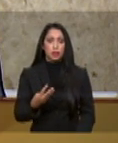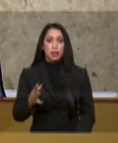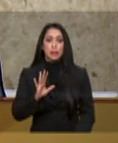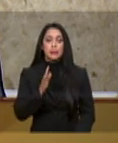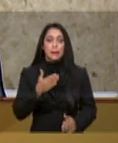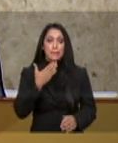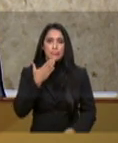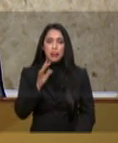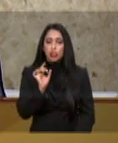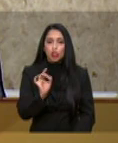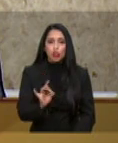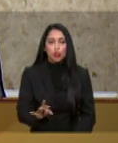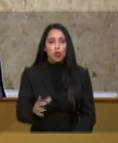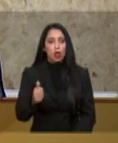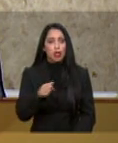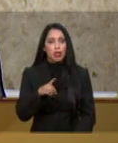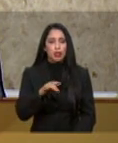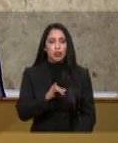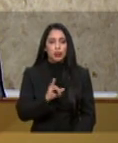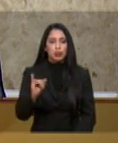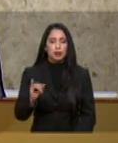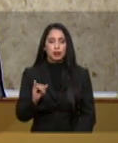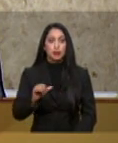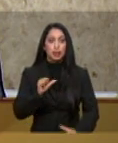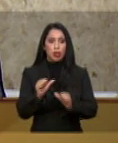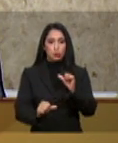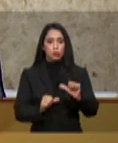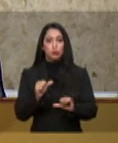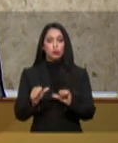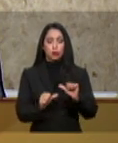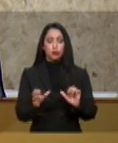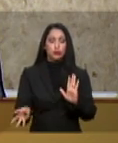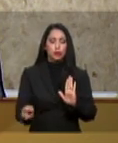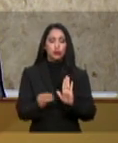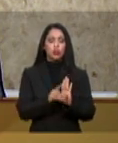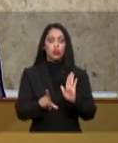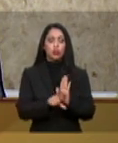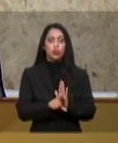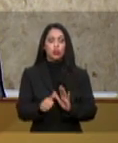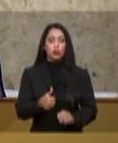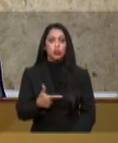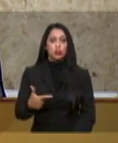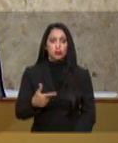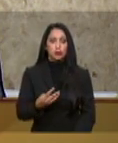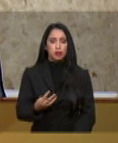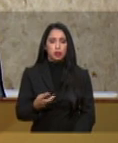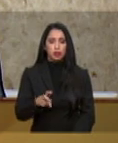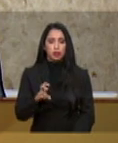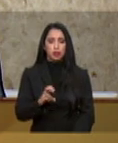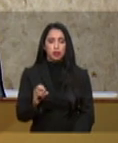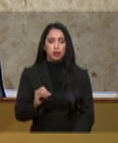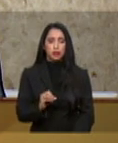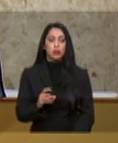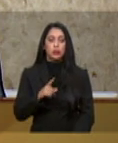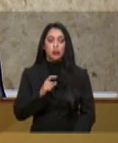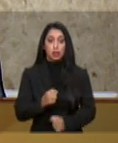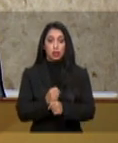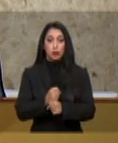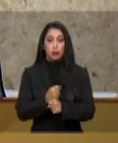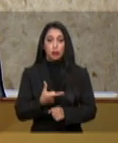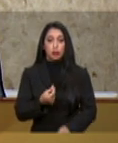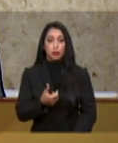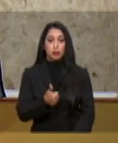seja declarada a inconstitucionalidade da modificação inserida pela Lei 12.350 do ano de 2010,